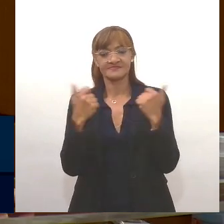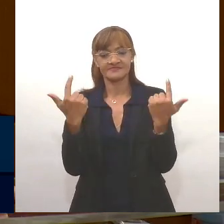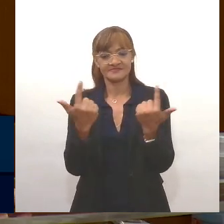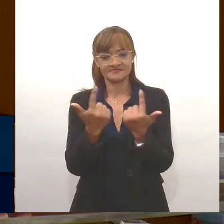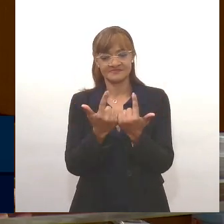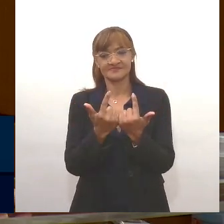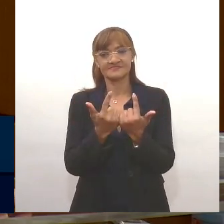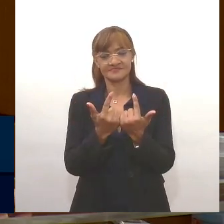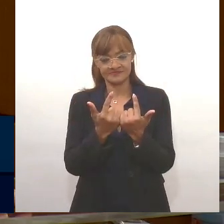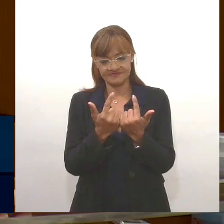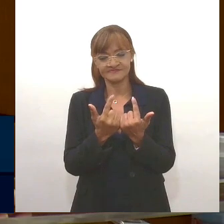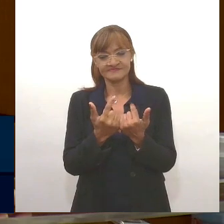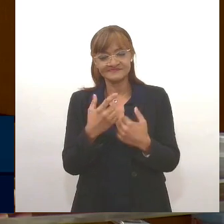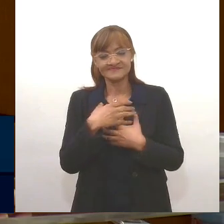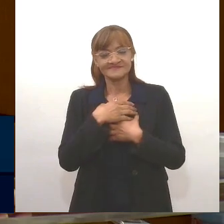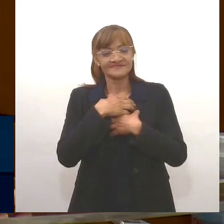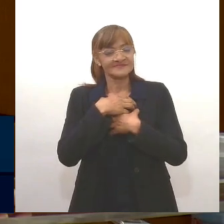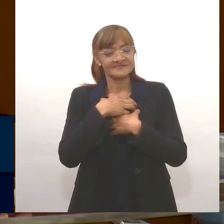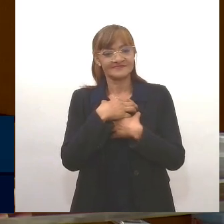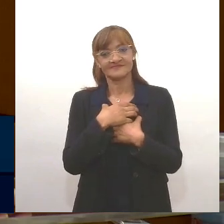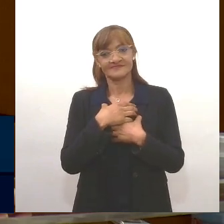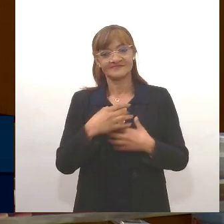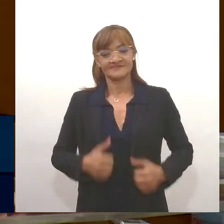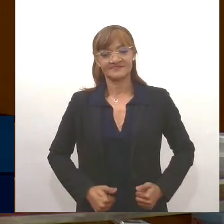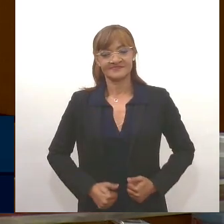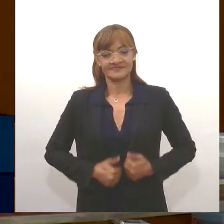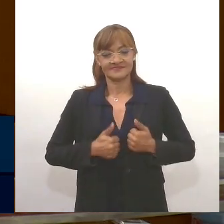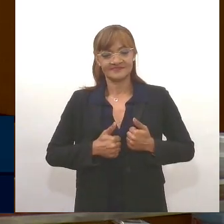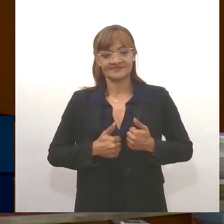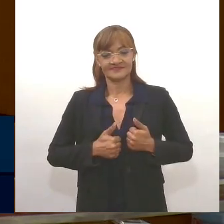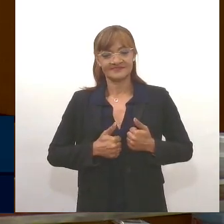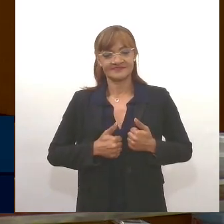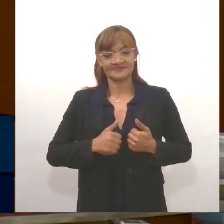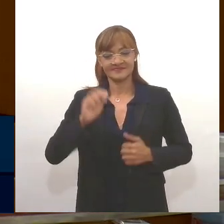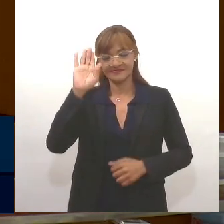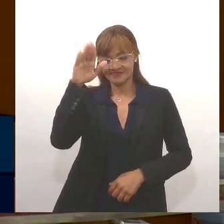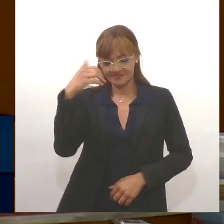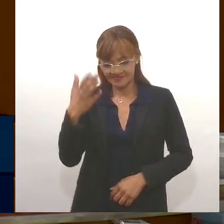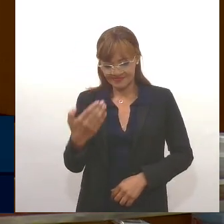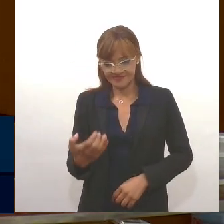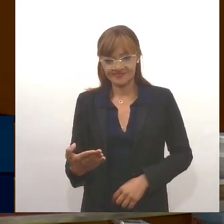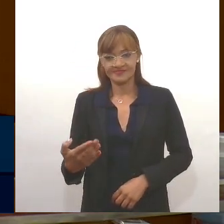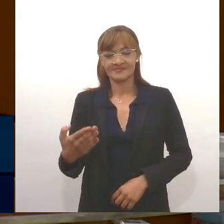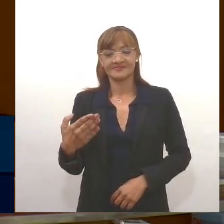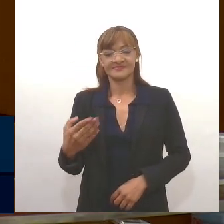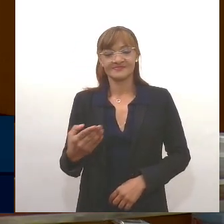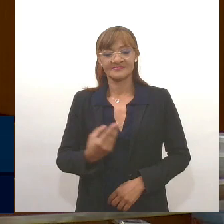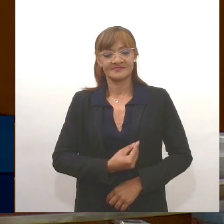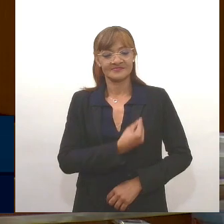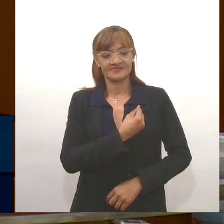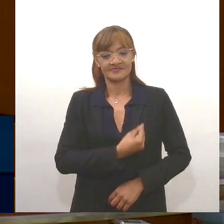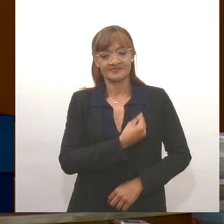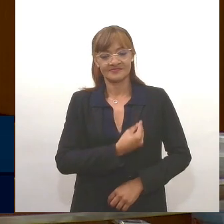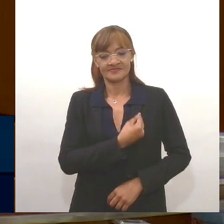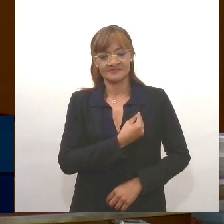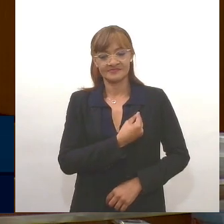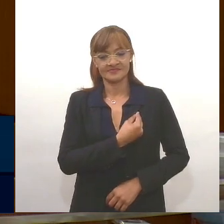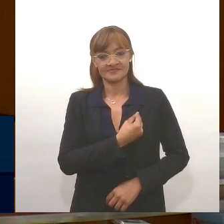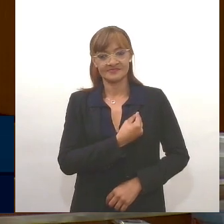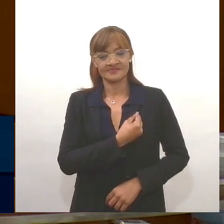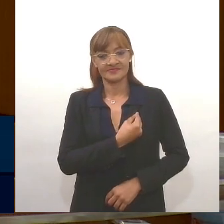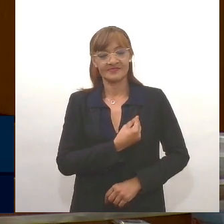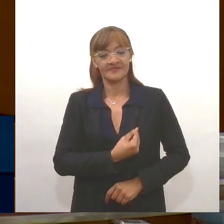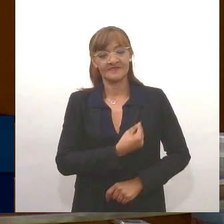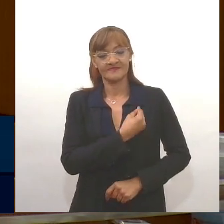sentir orgulhosa e honrada com a participação minutos Deputado com a participação